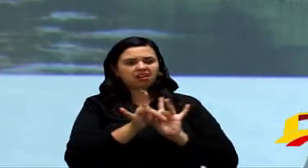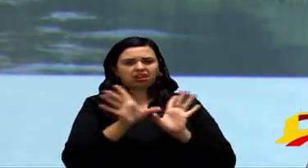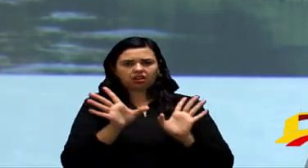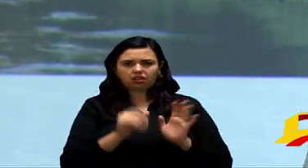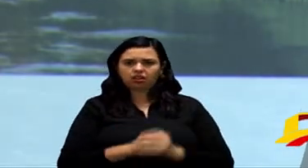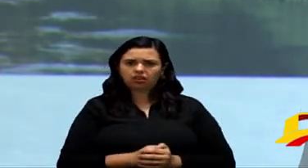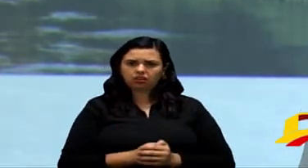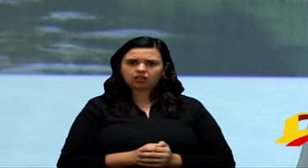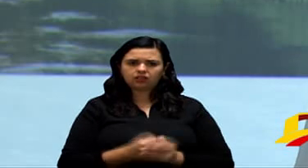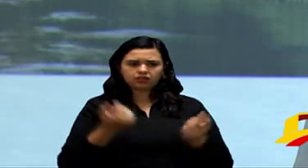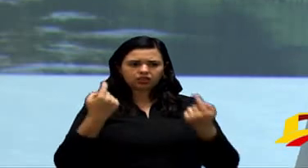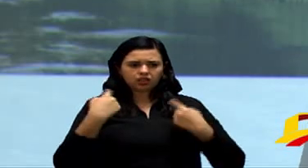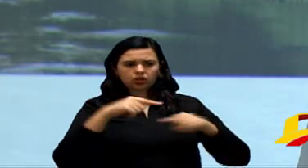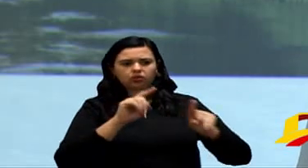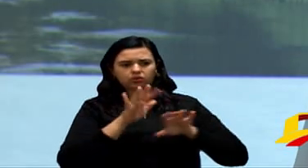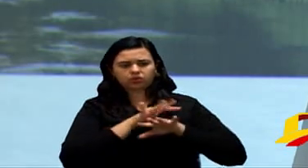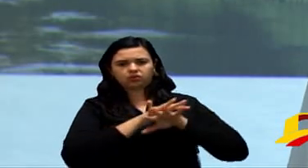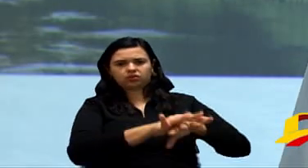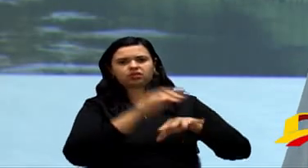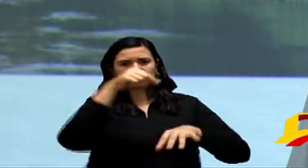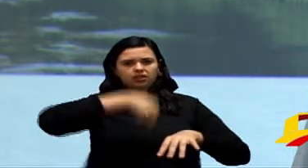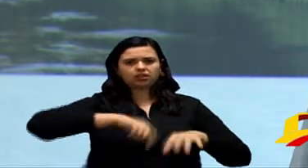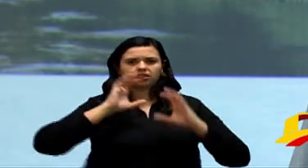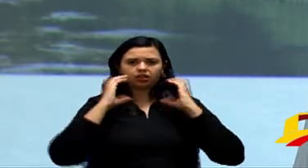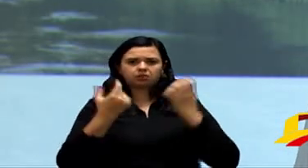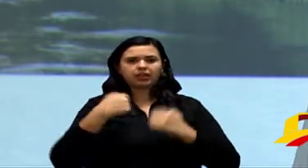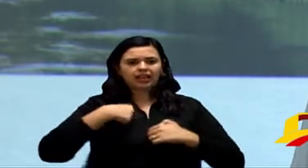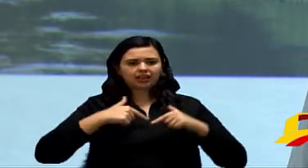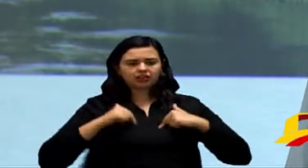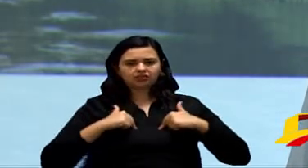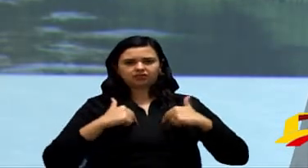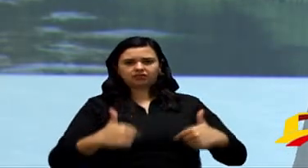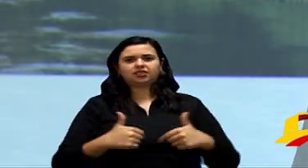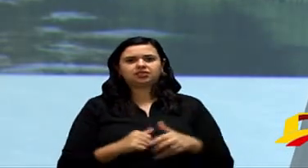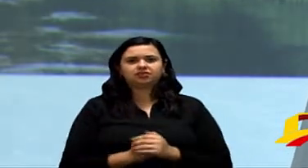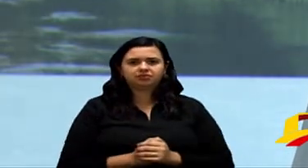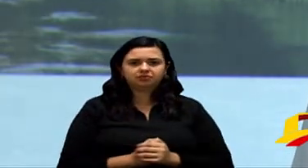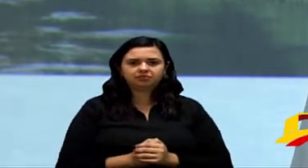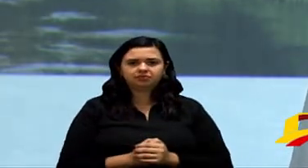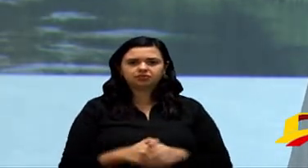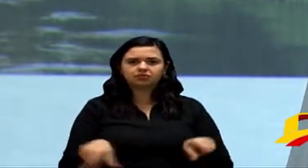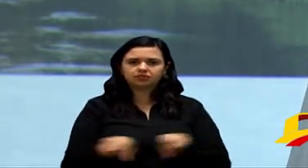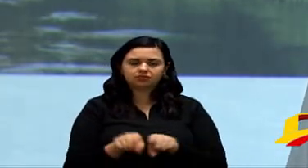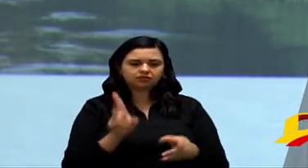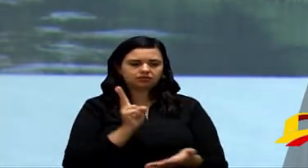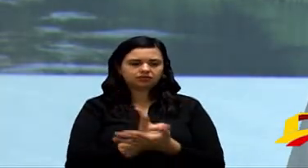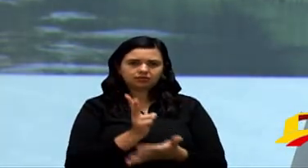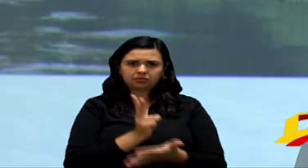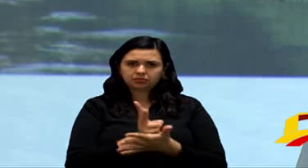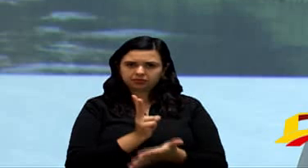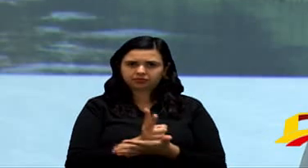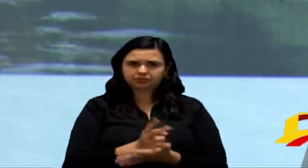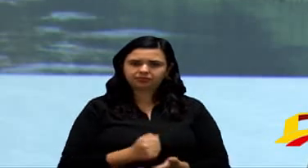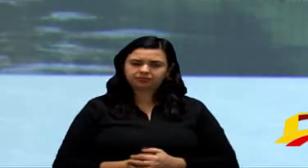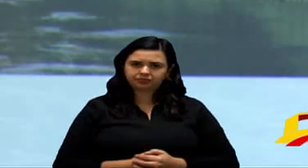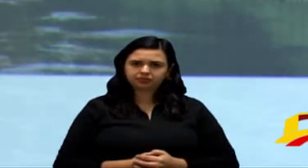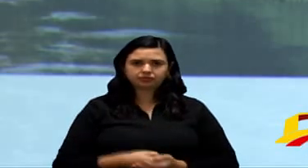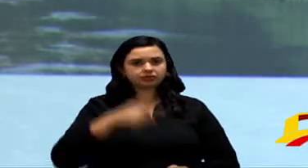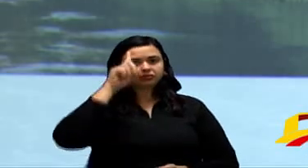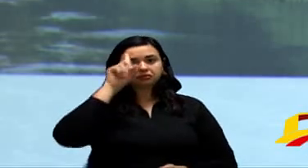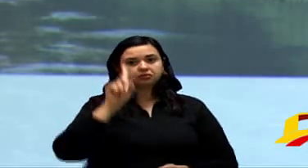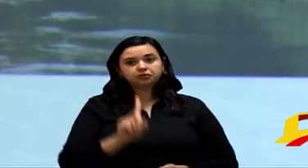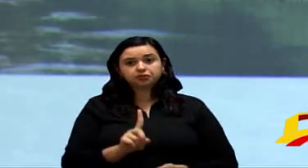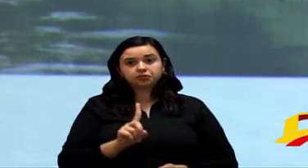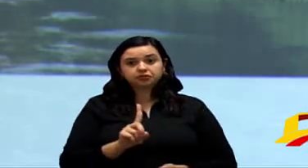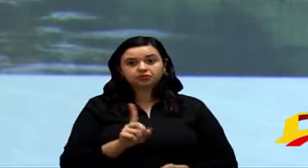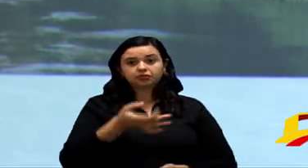para agredir essa casa eu até sendo e Vou defender ela sempre não sei qual é a